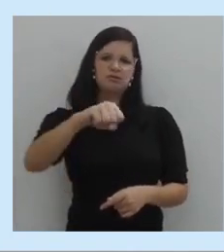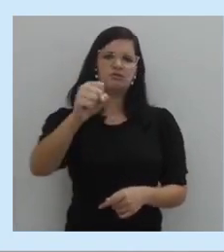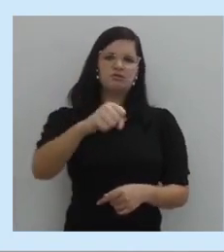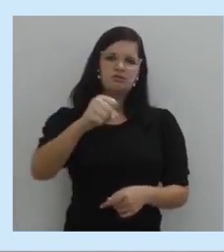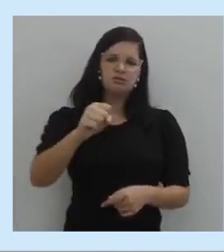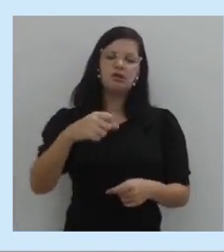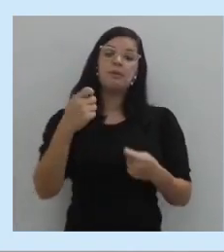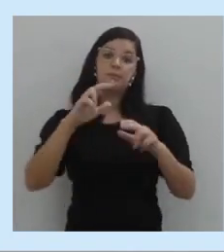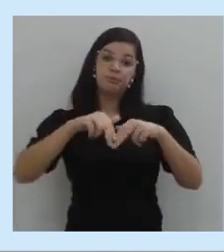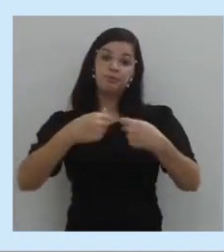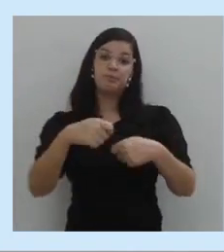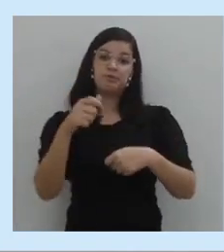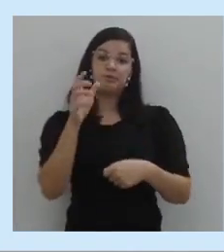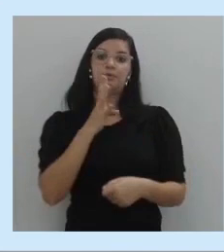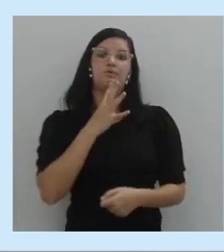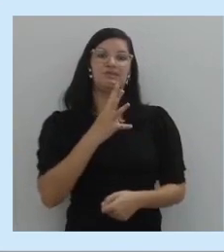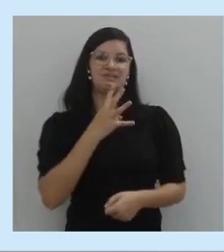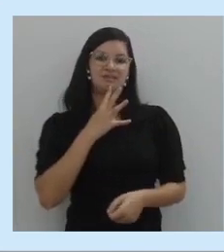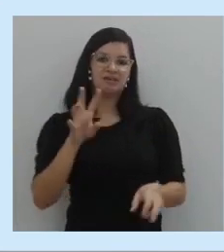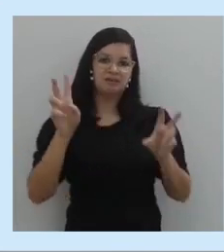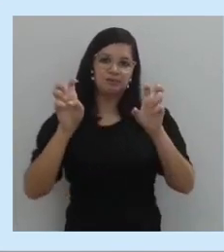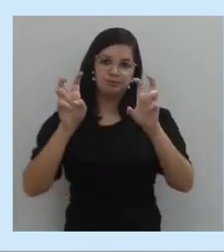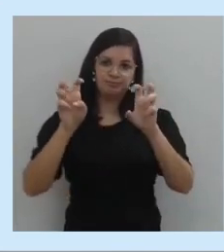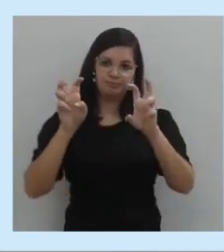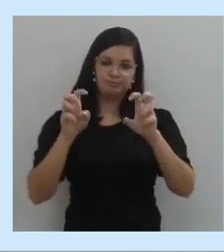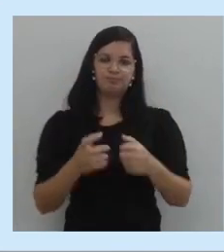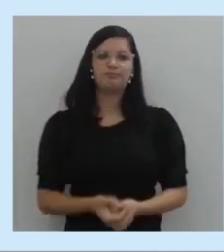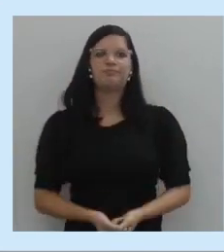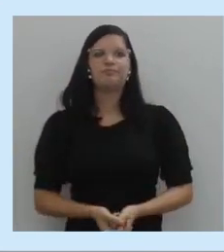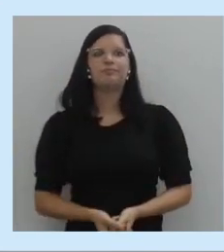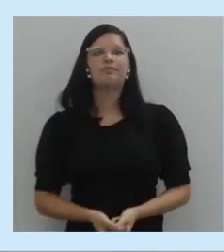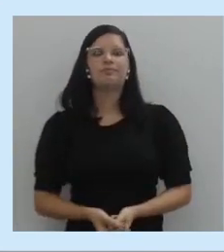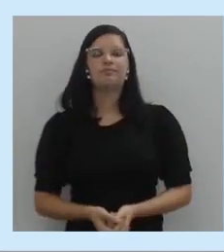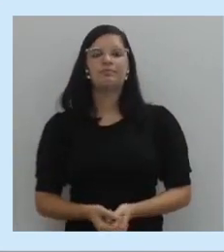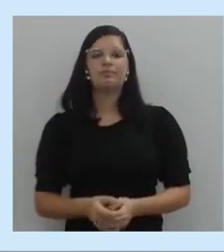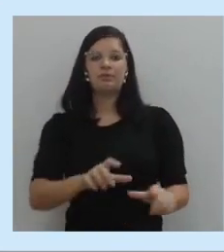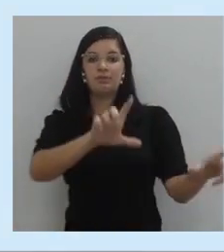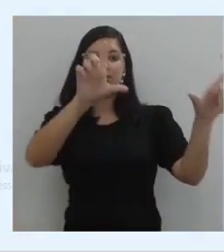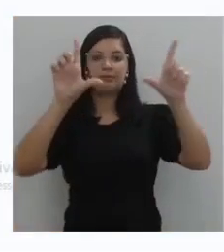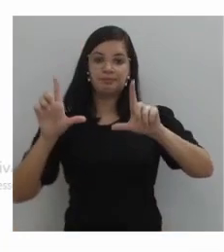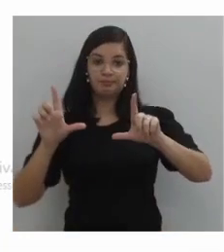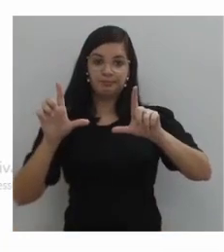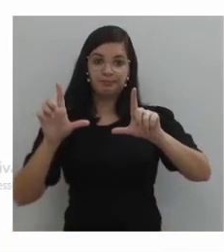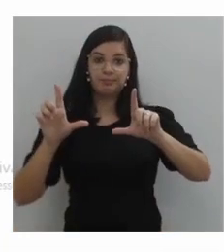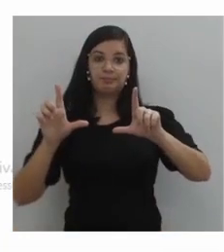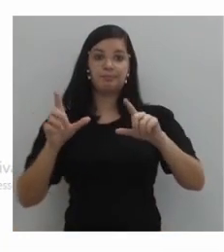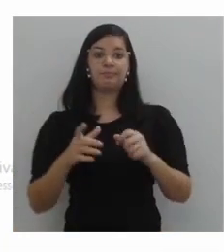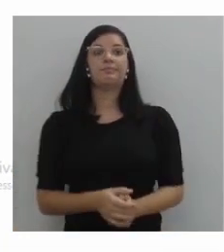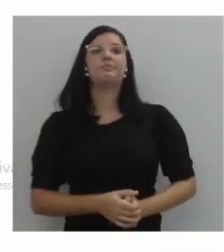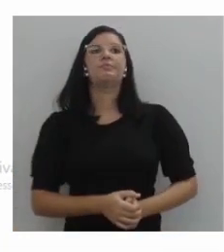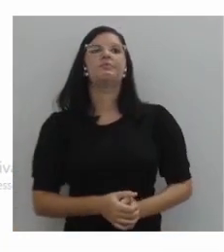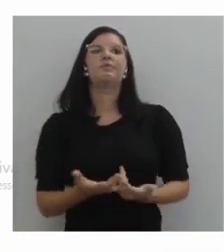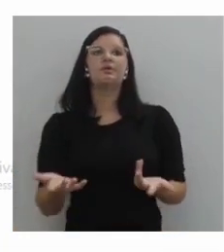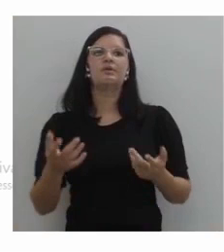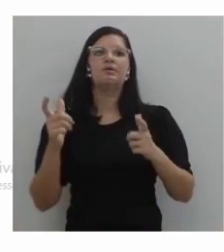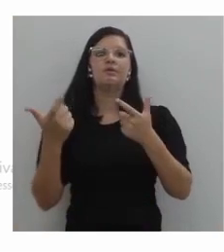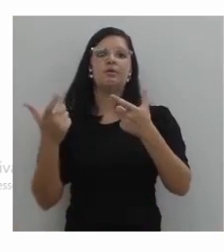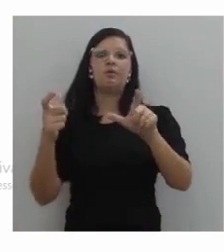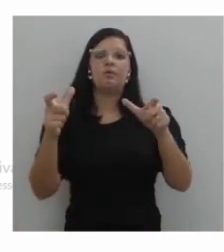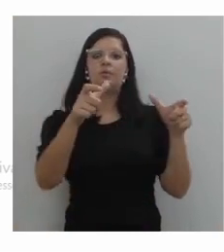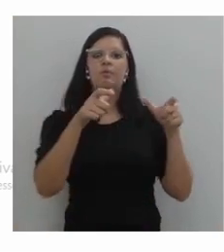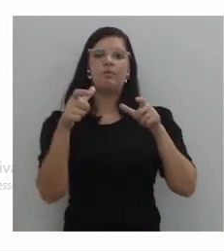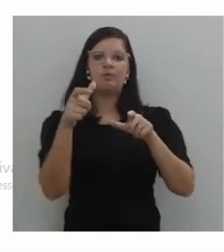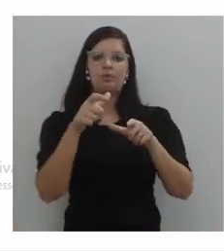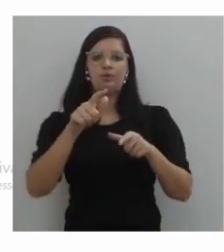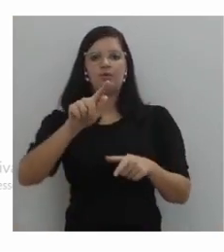gente compreenda sobre o assunto. Ok? Observa na tela mais uma vez. Então, aí está a